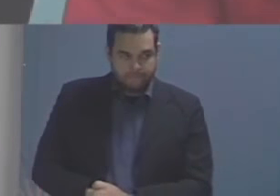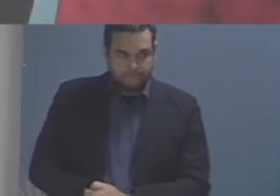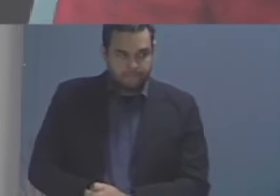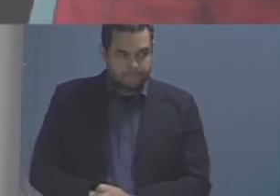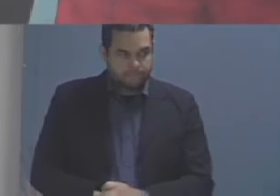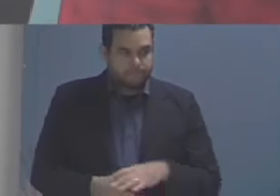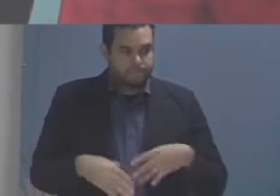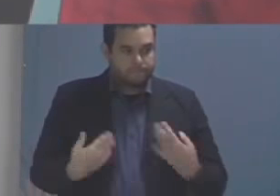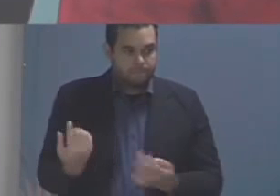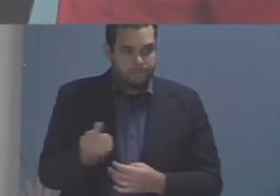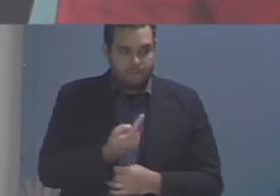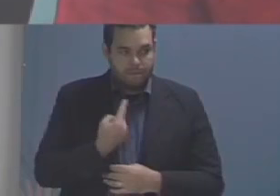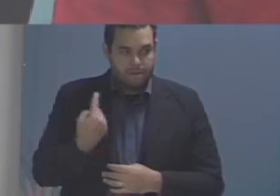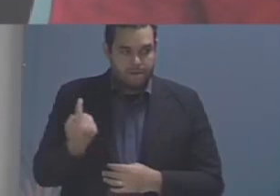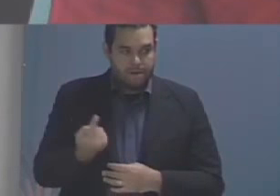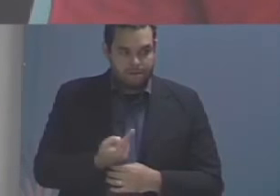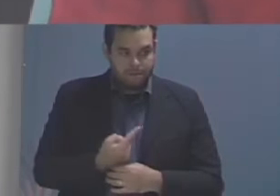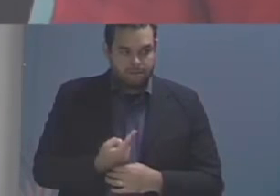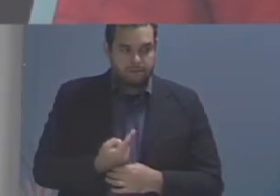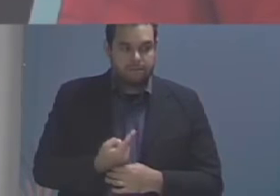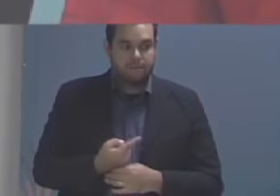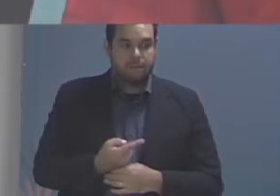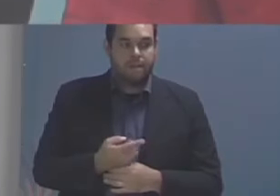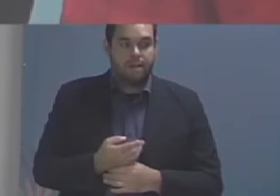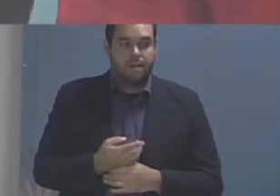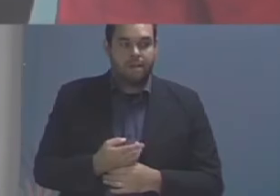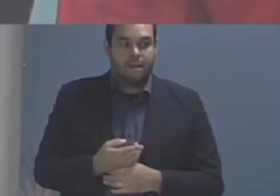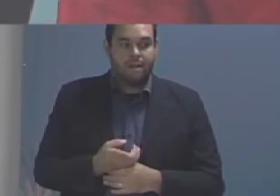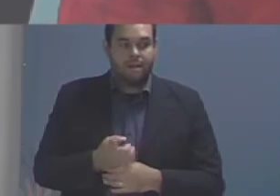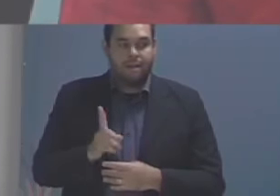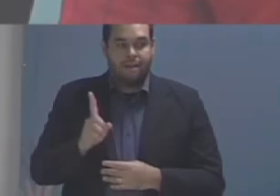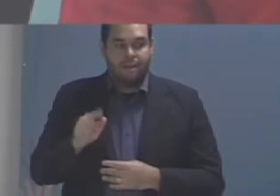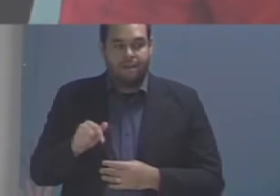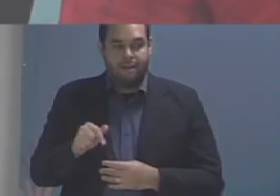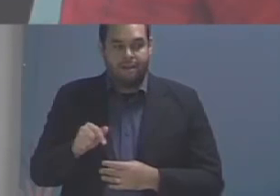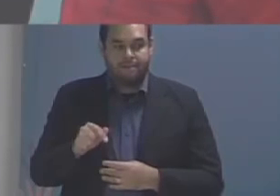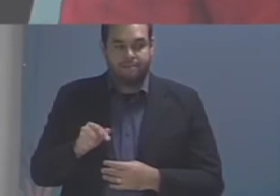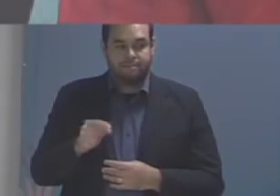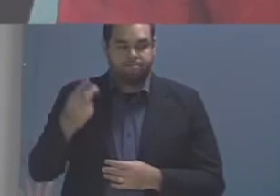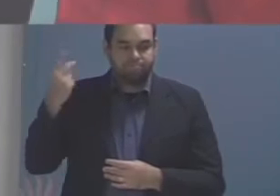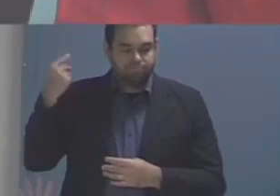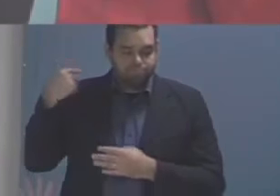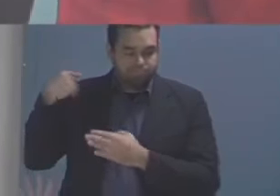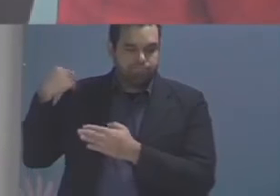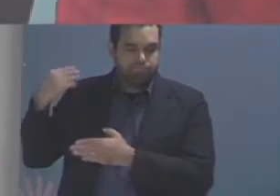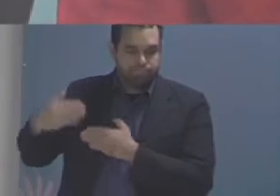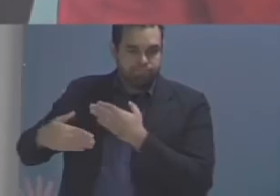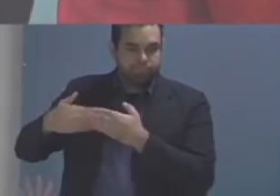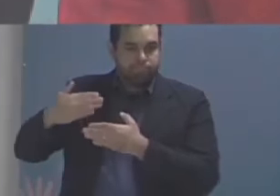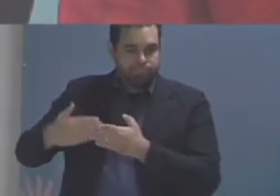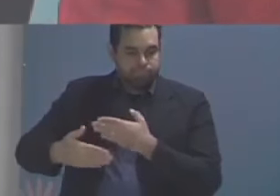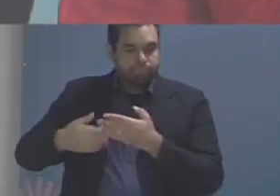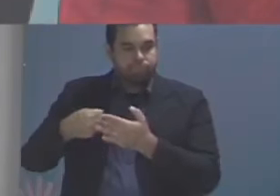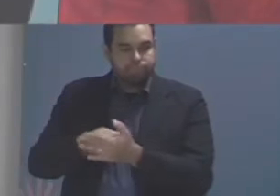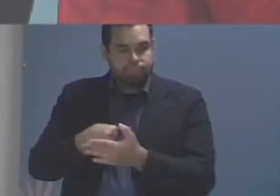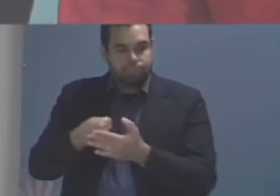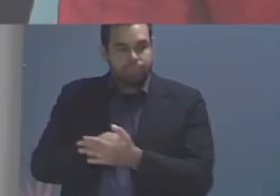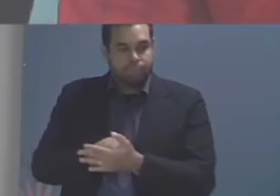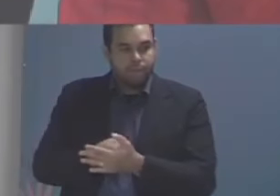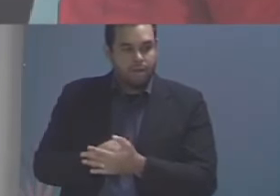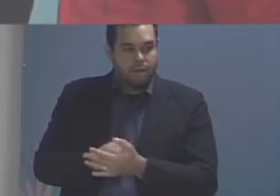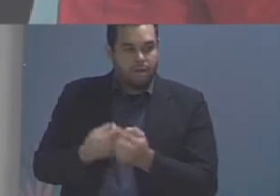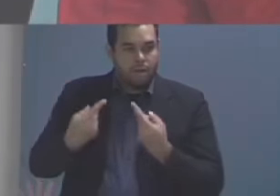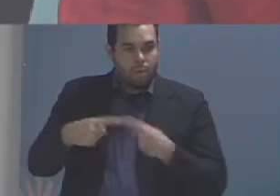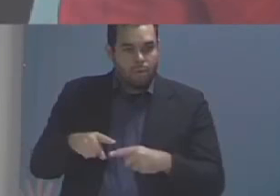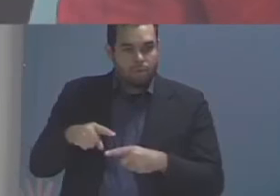Nós somos dos que estão há muito tempo na luta antimanicomial.